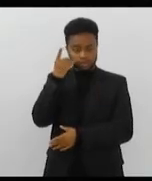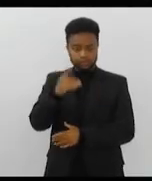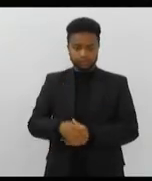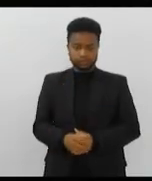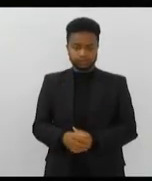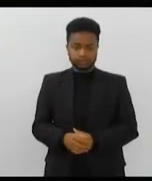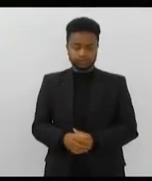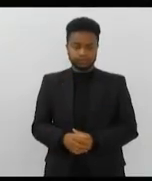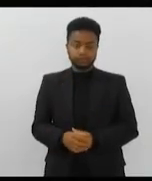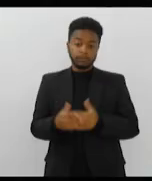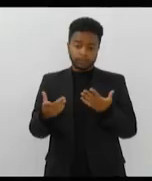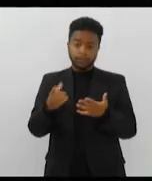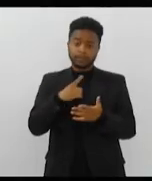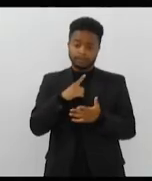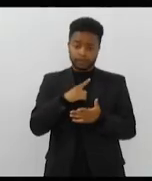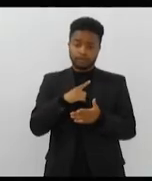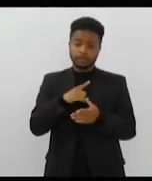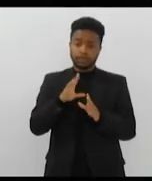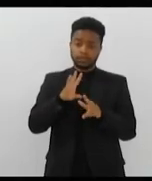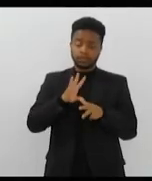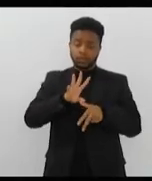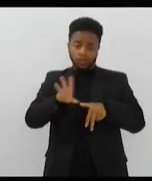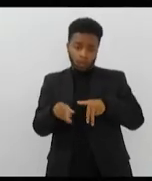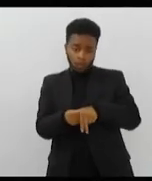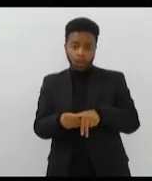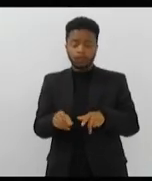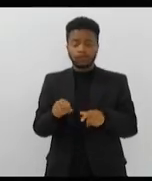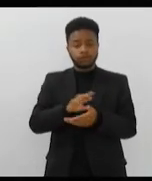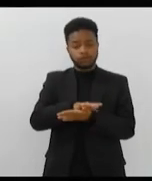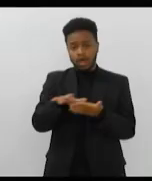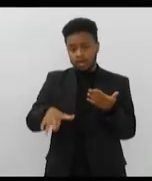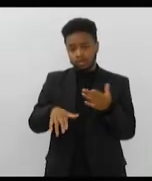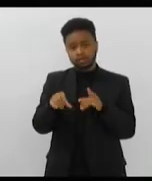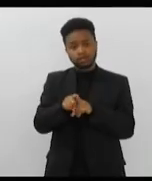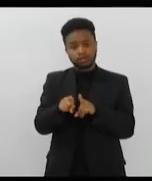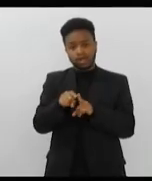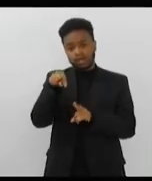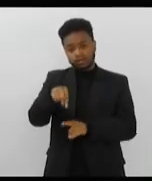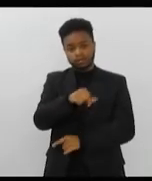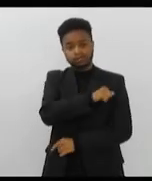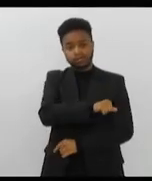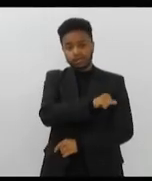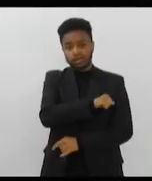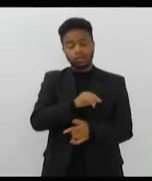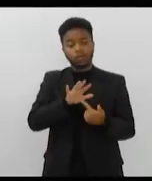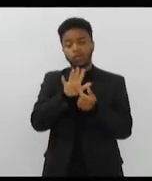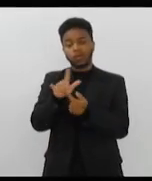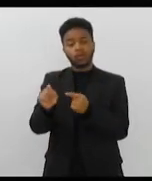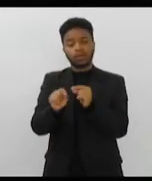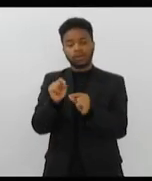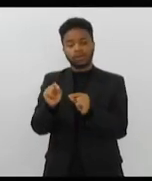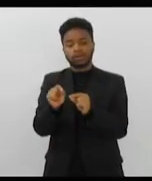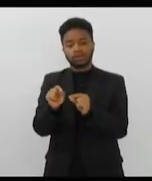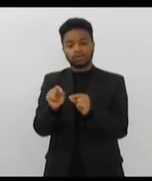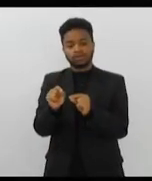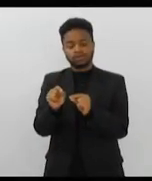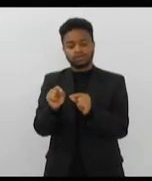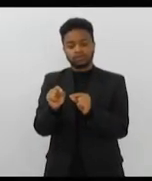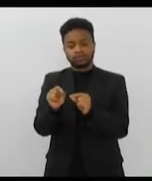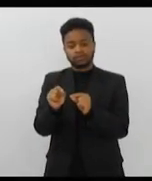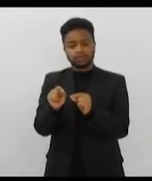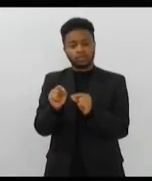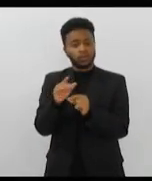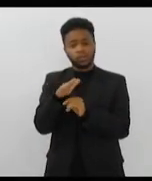Teve tanto escândalo que o Rio de Janeiro passou a ser alvo de